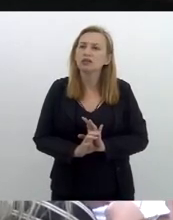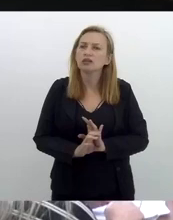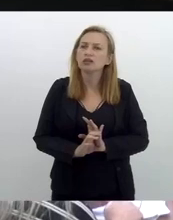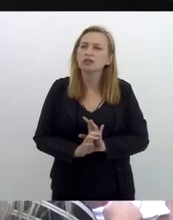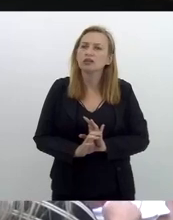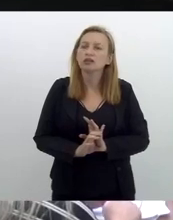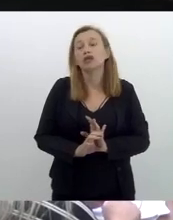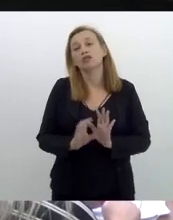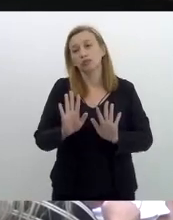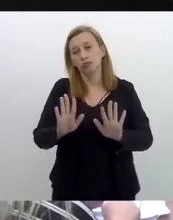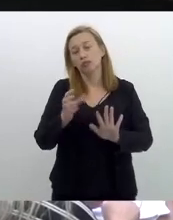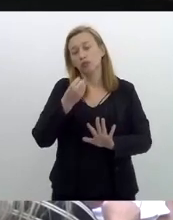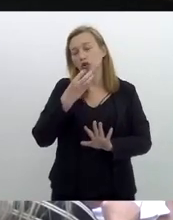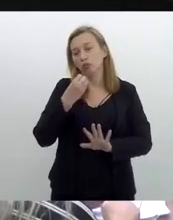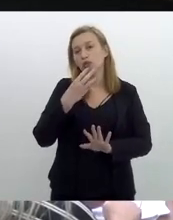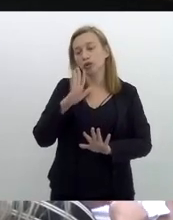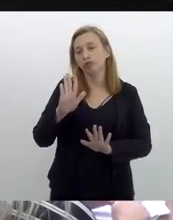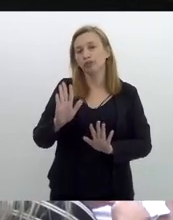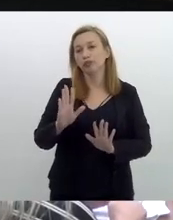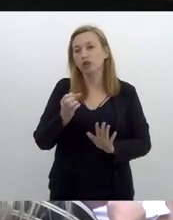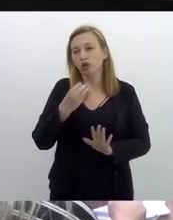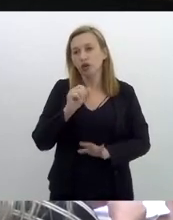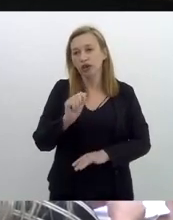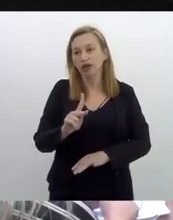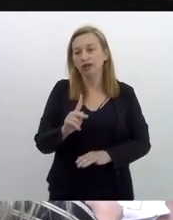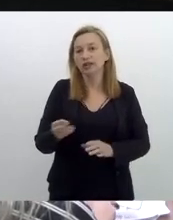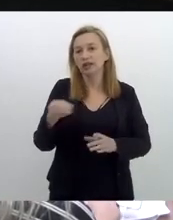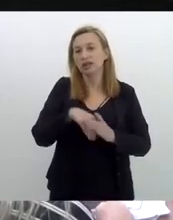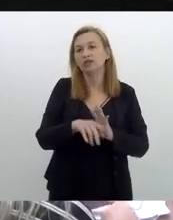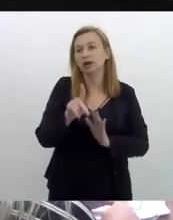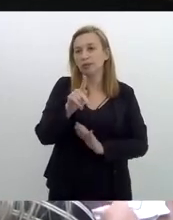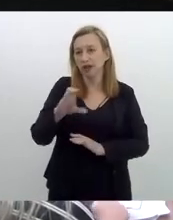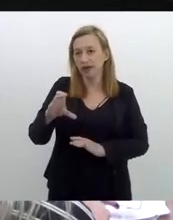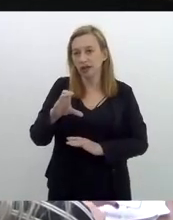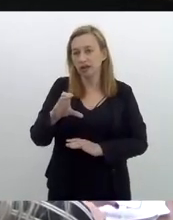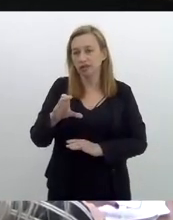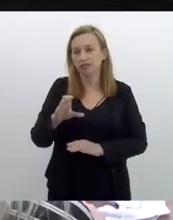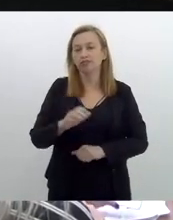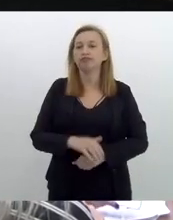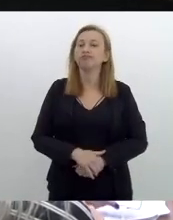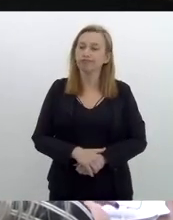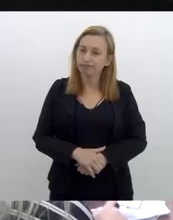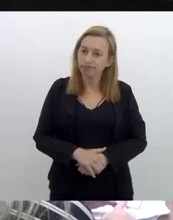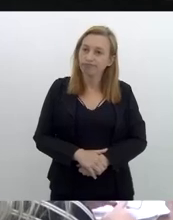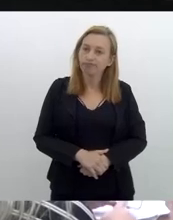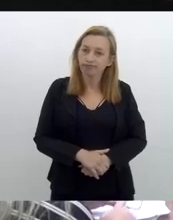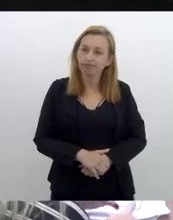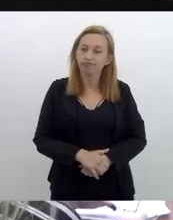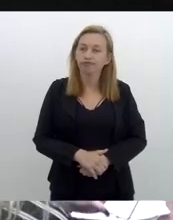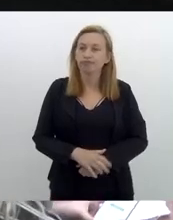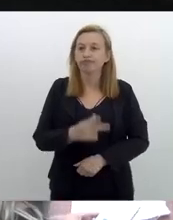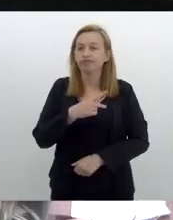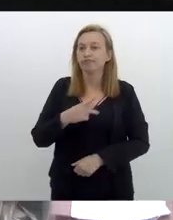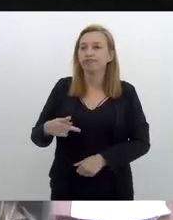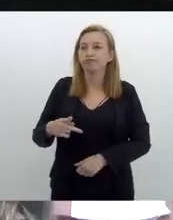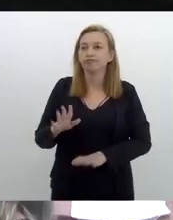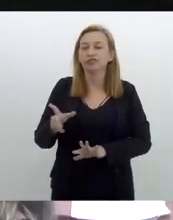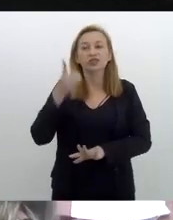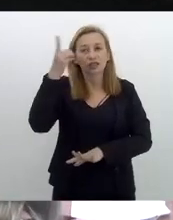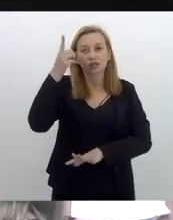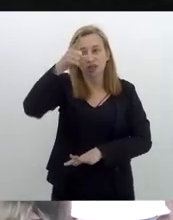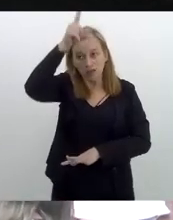está bom está superado está na PEC PEC não há destaque deputado Luiz